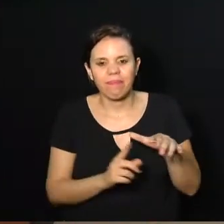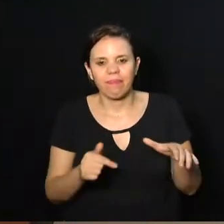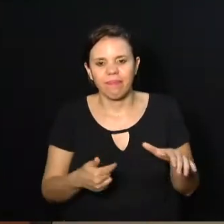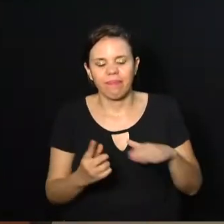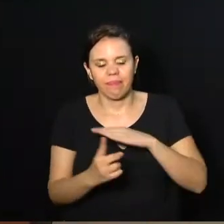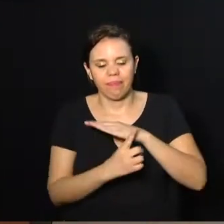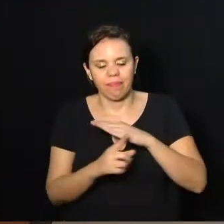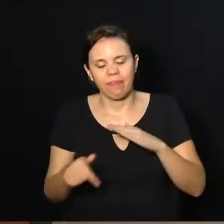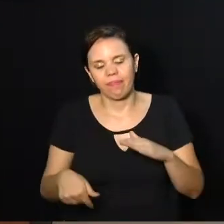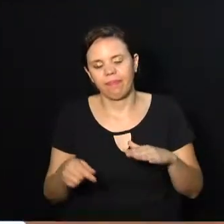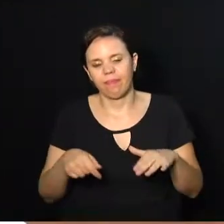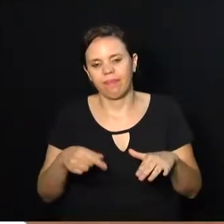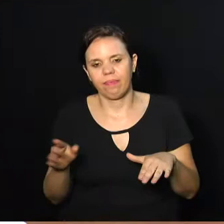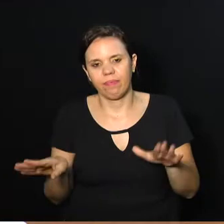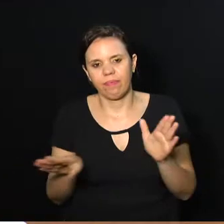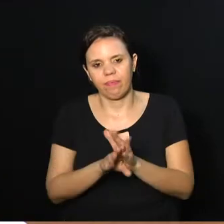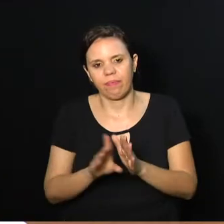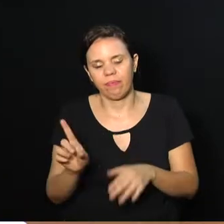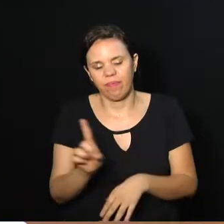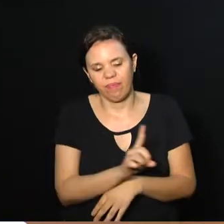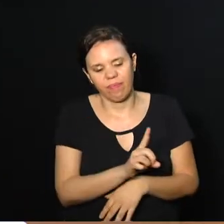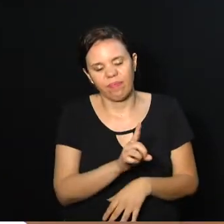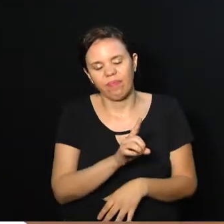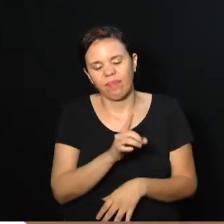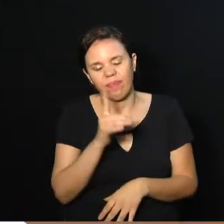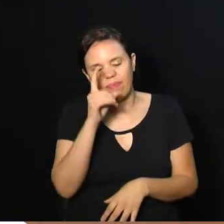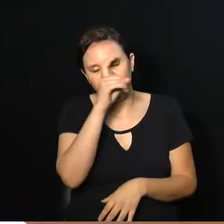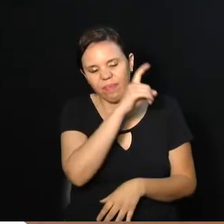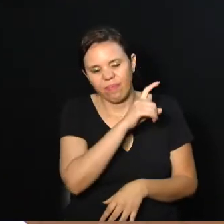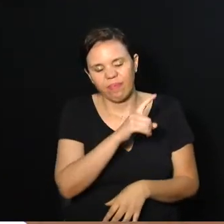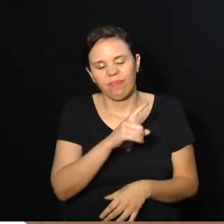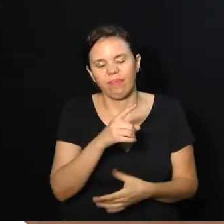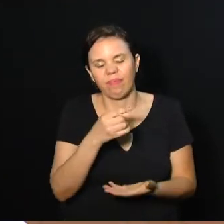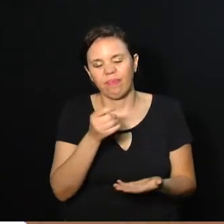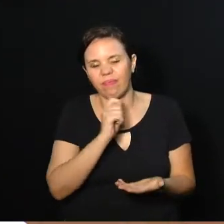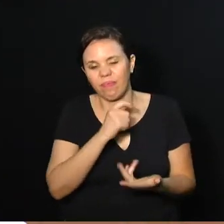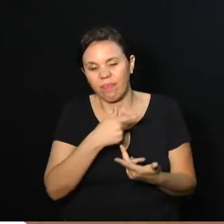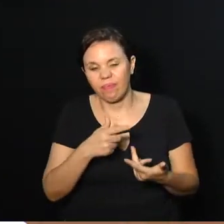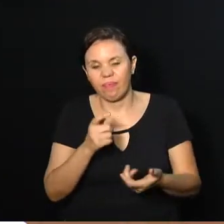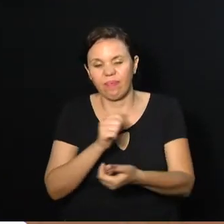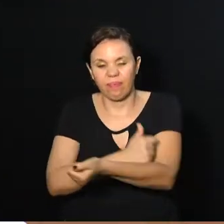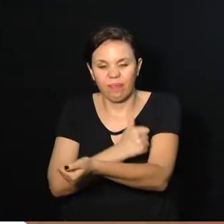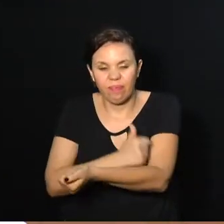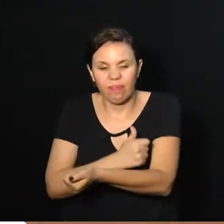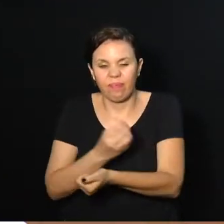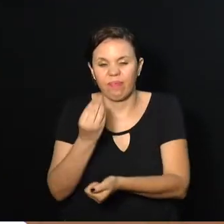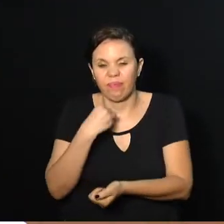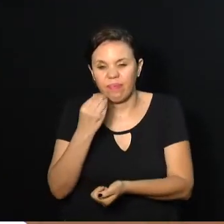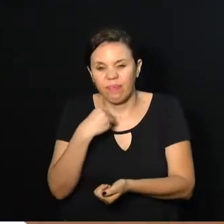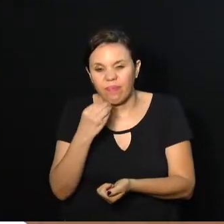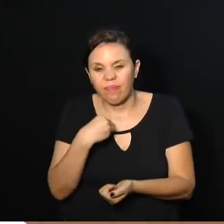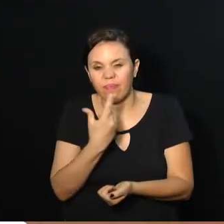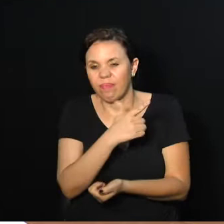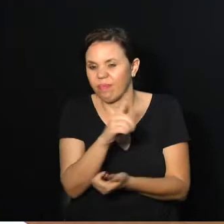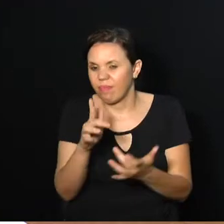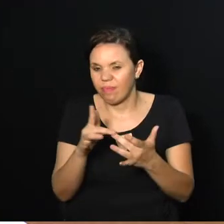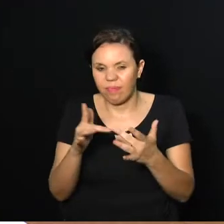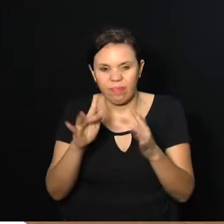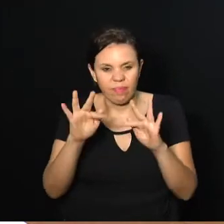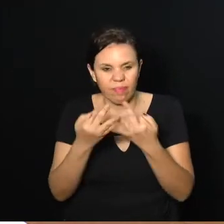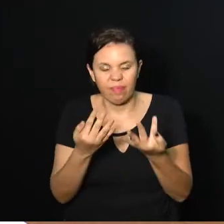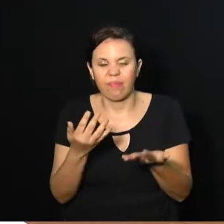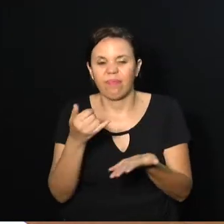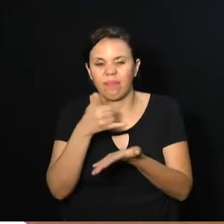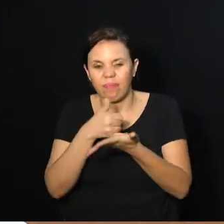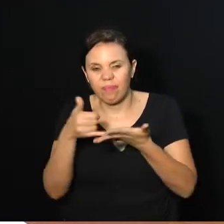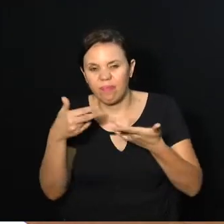que chegou em estado lastimável na maternidade, em uso de crack, bem debilitada, sem contato com a família, que